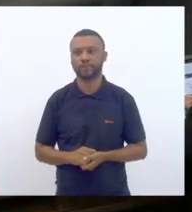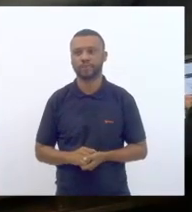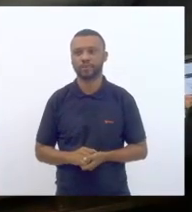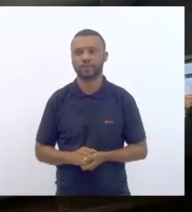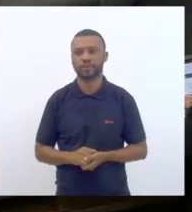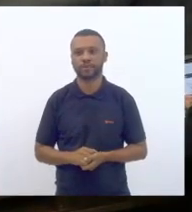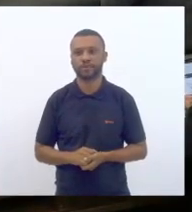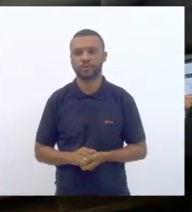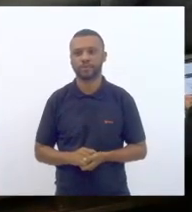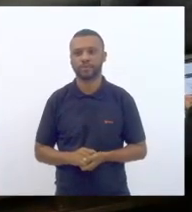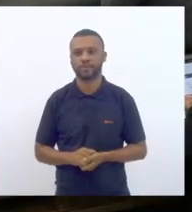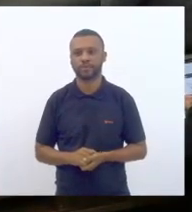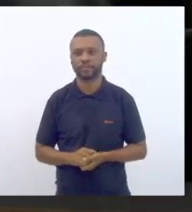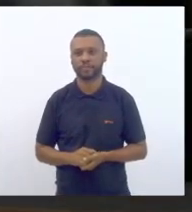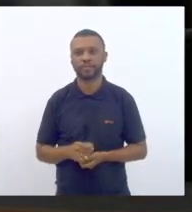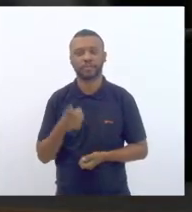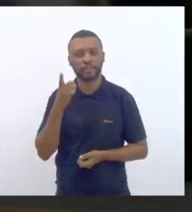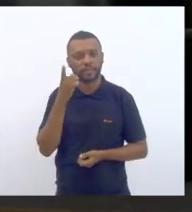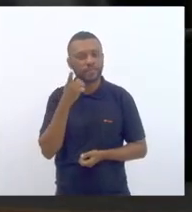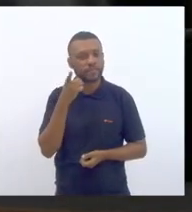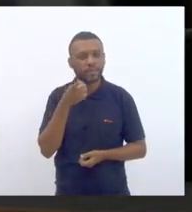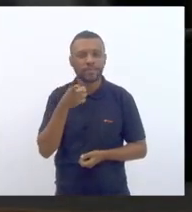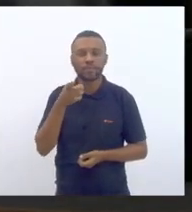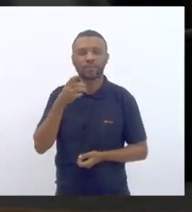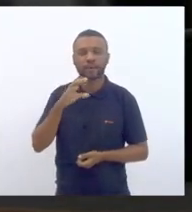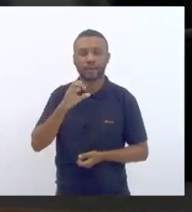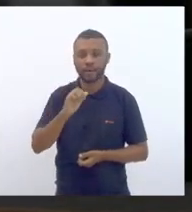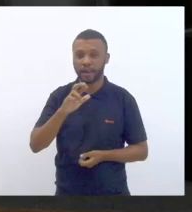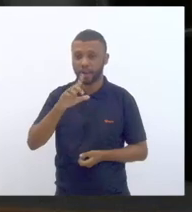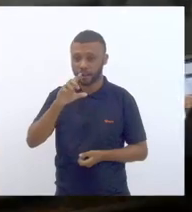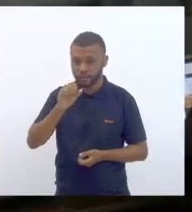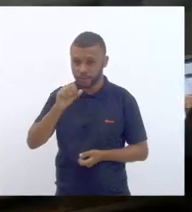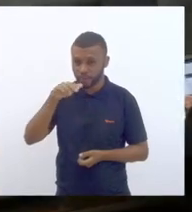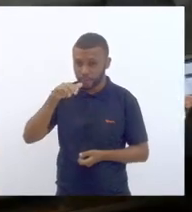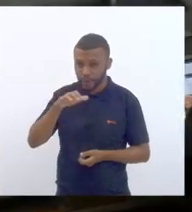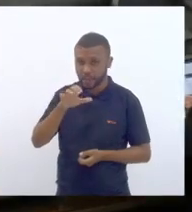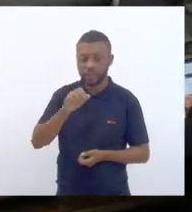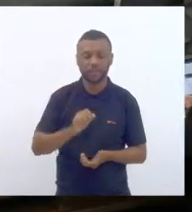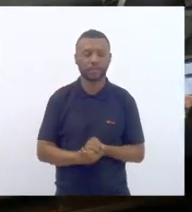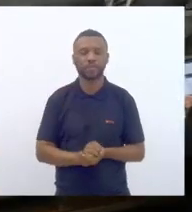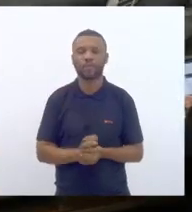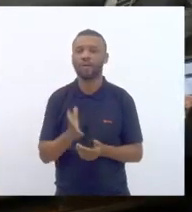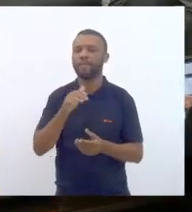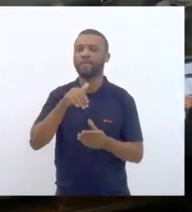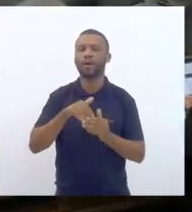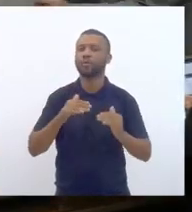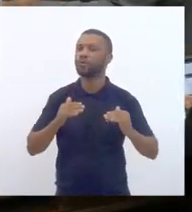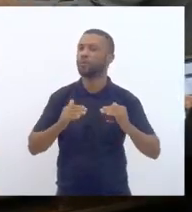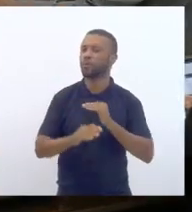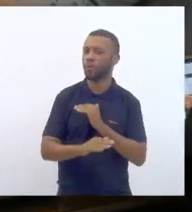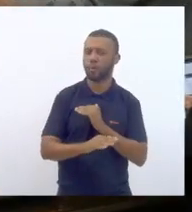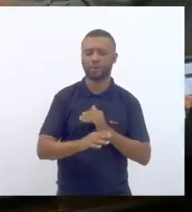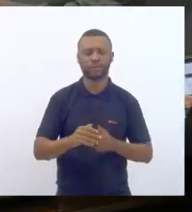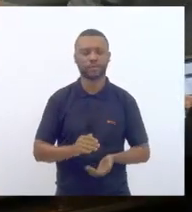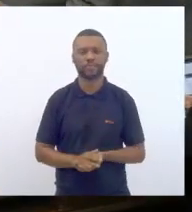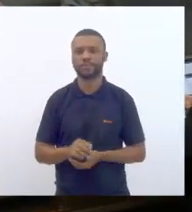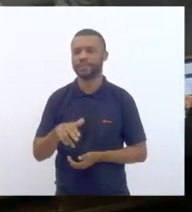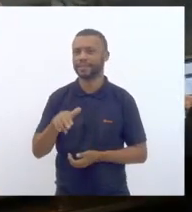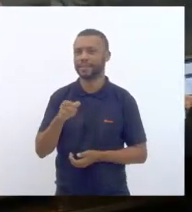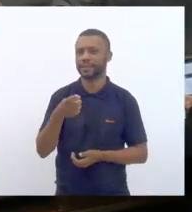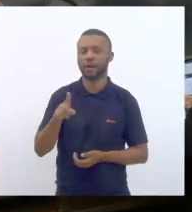tempo. Deputado Carlos Mink. Voto contra. Carlos Mink, não,